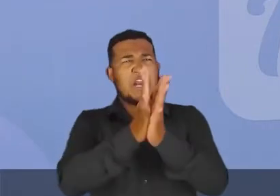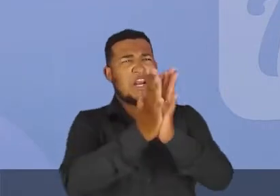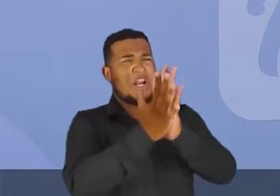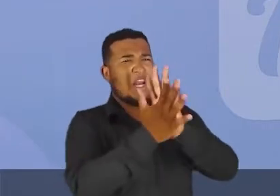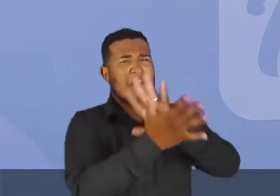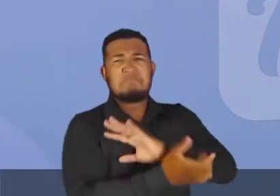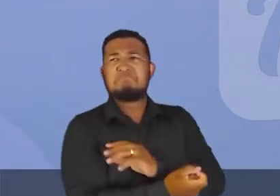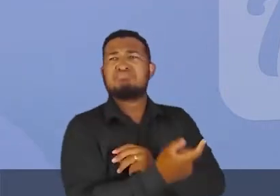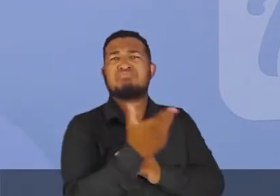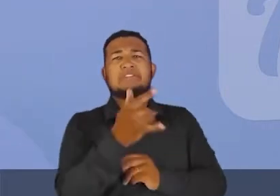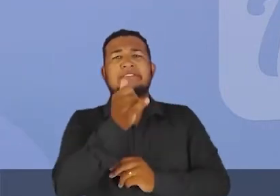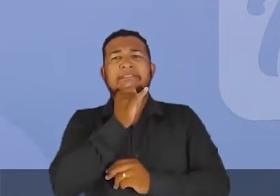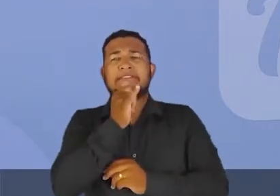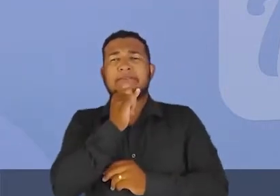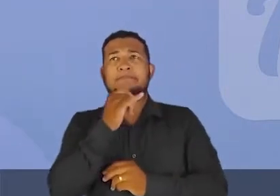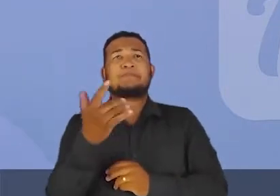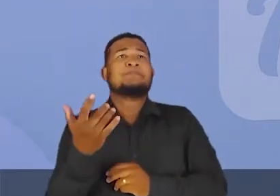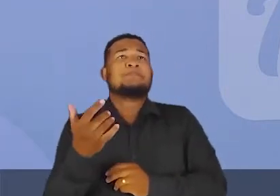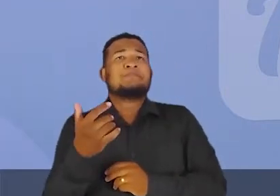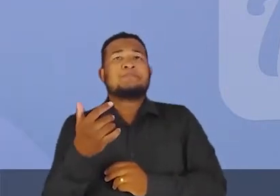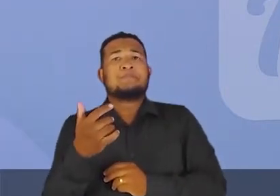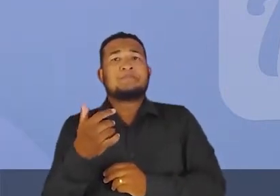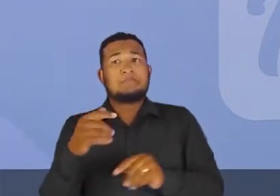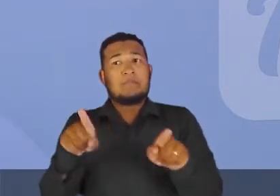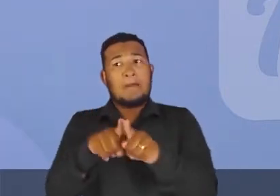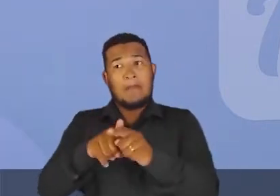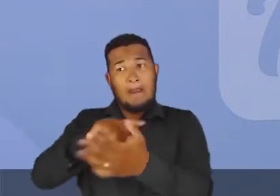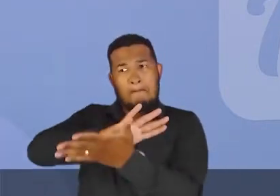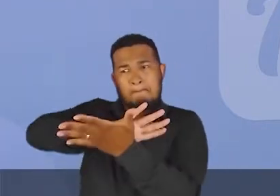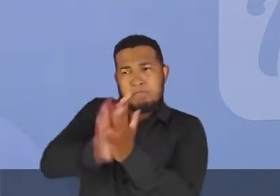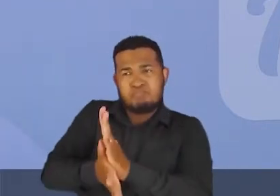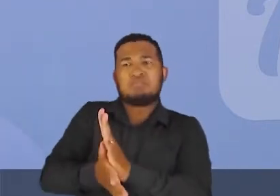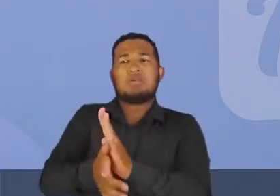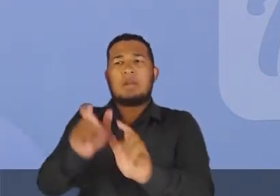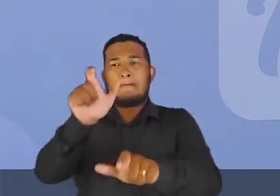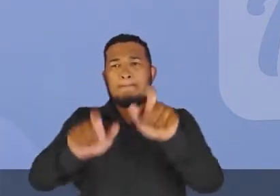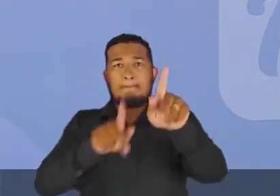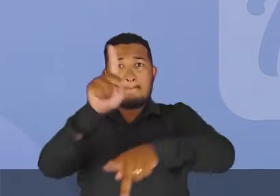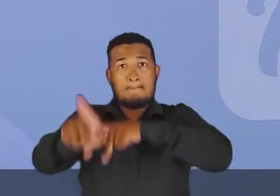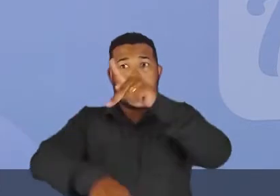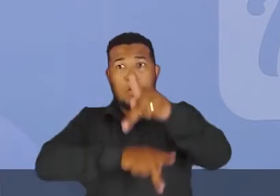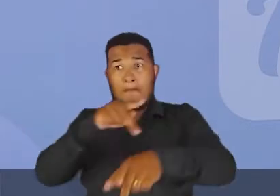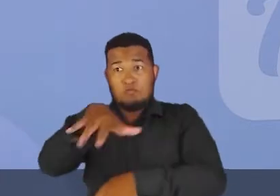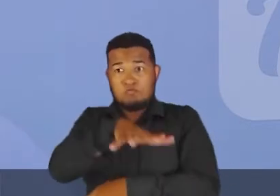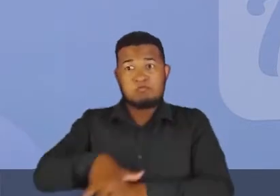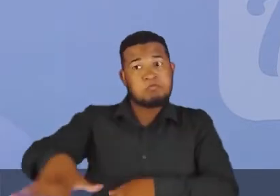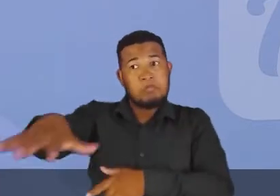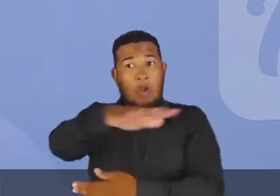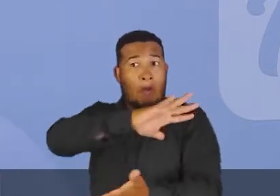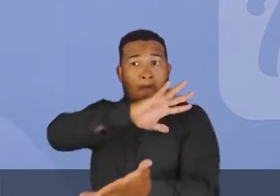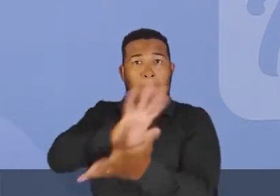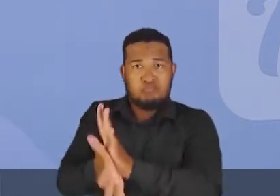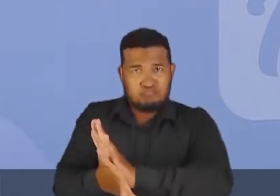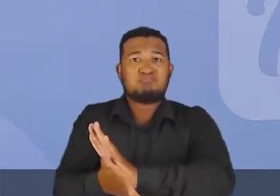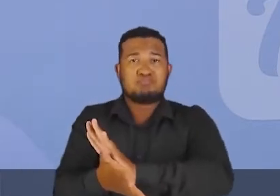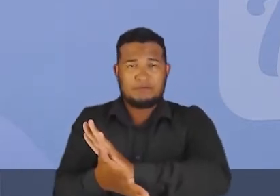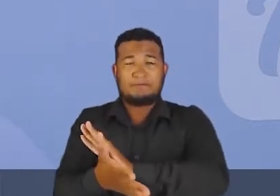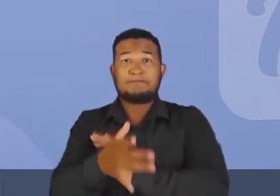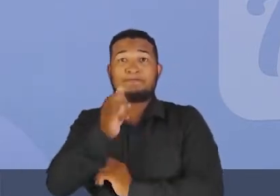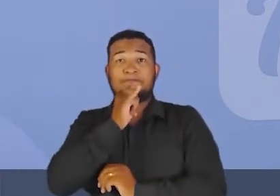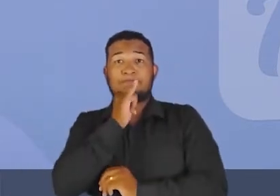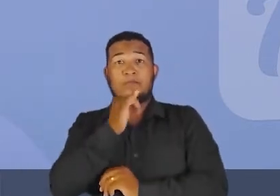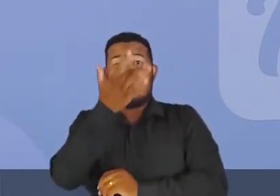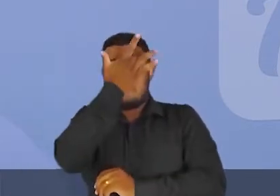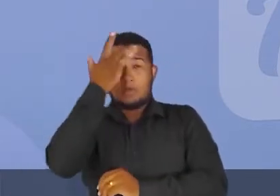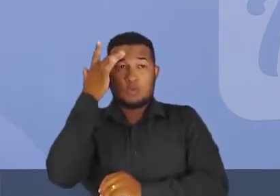né? Como, por exemplo, extermínio de populações inteiras, como, por exemplo,